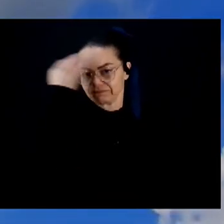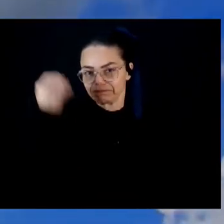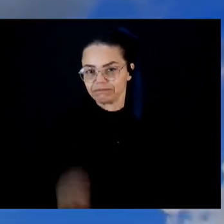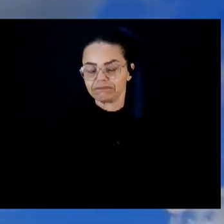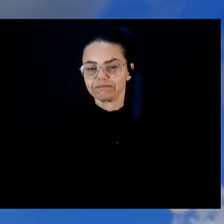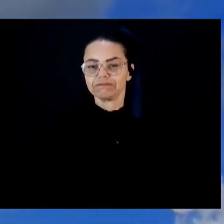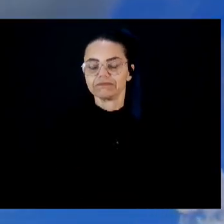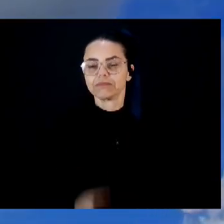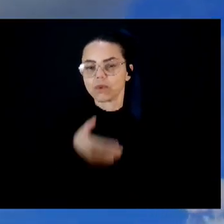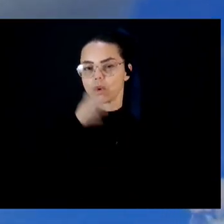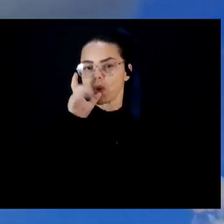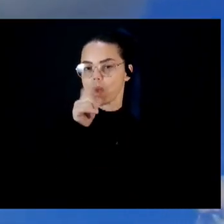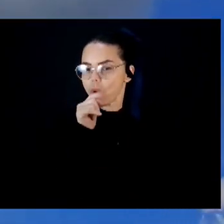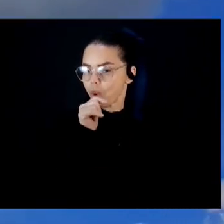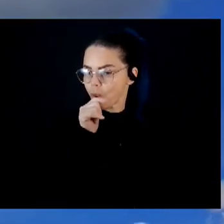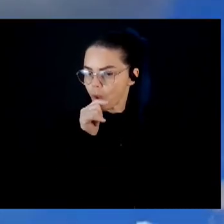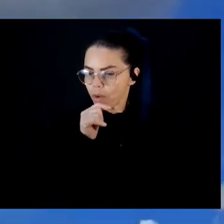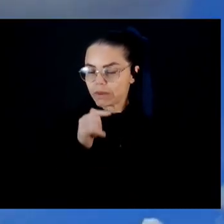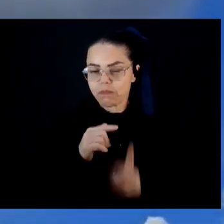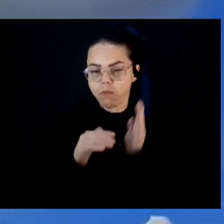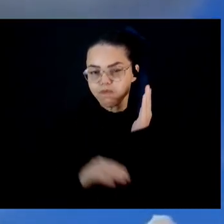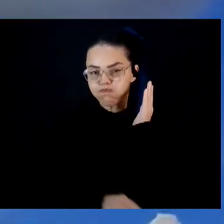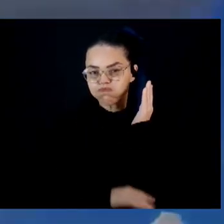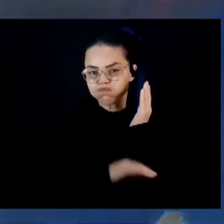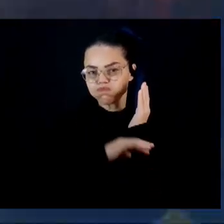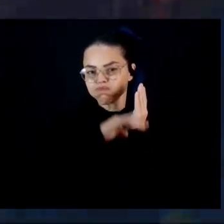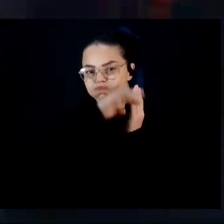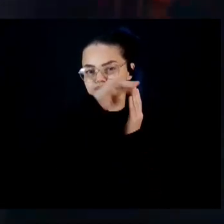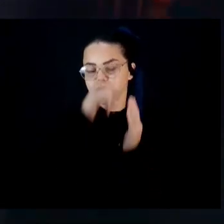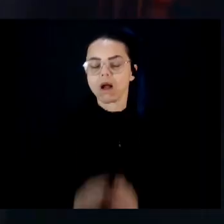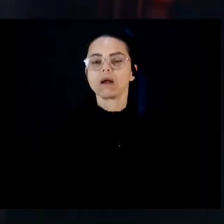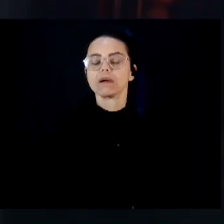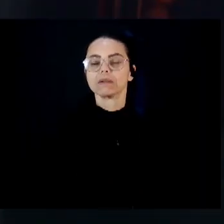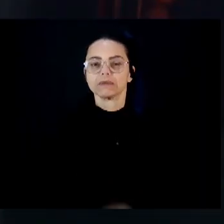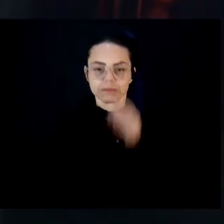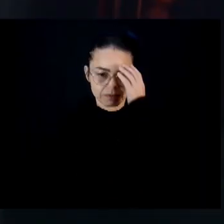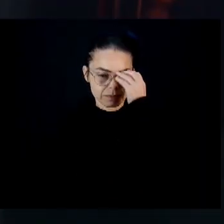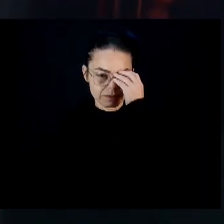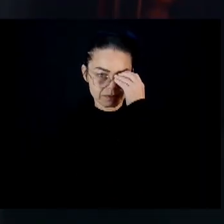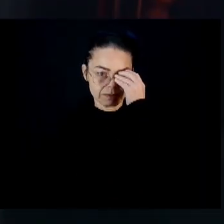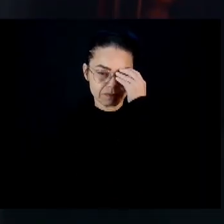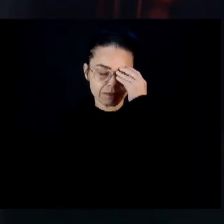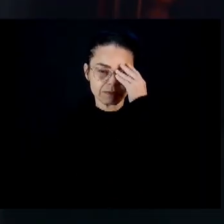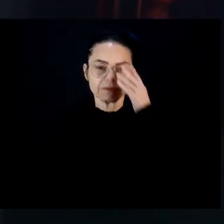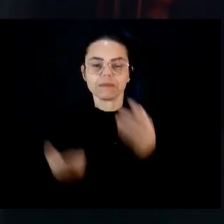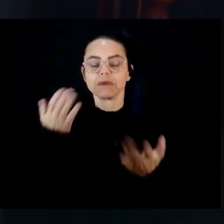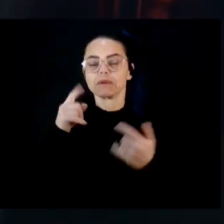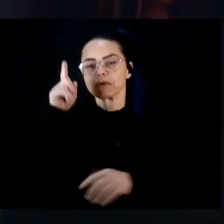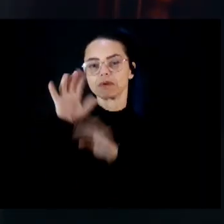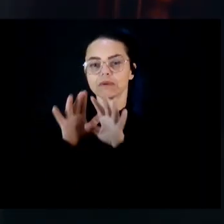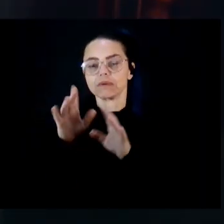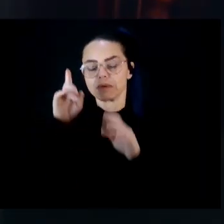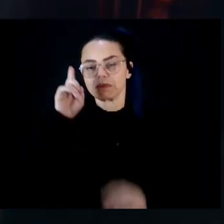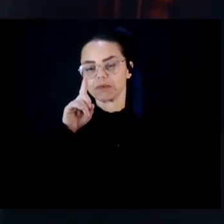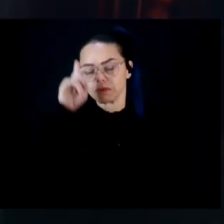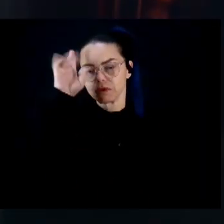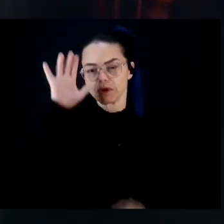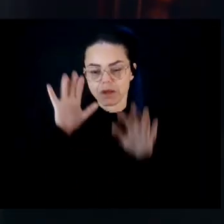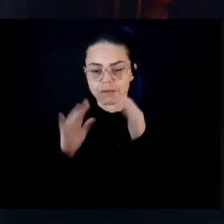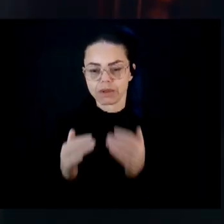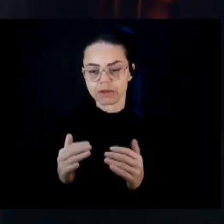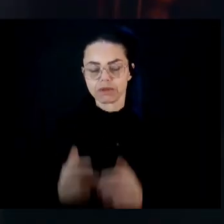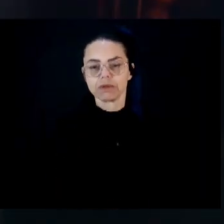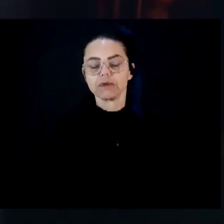hidratar, garrafinha cheia, bora que bora, para mais um dia abençoado para a gente. Agora sim, voltamos ao nosso tema central, porque o